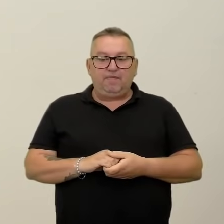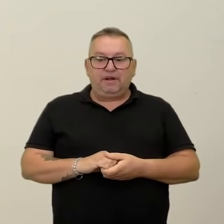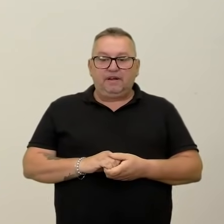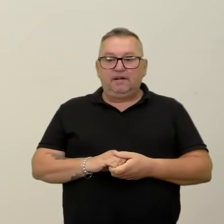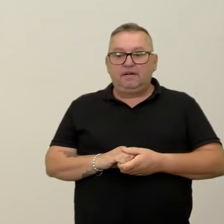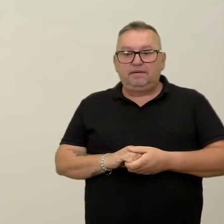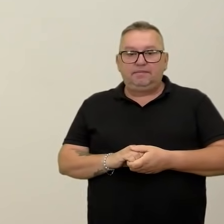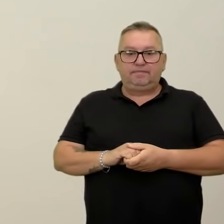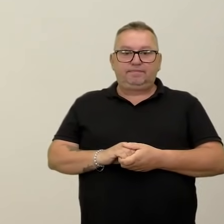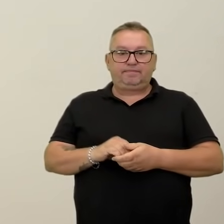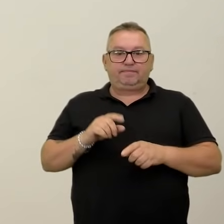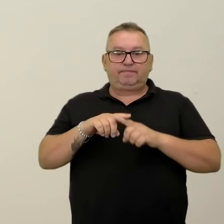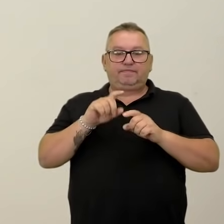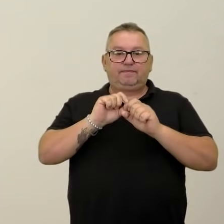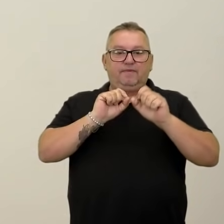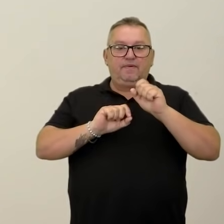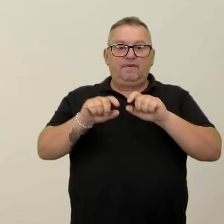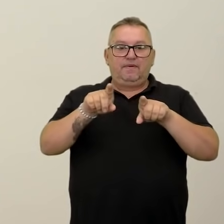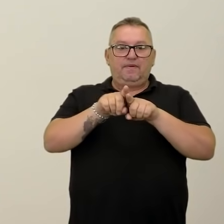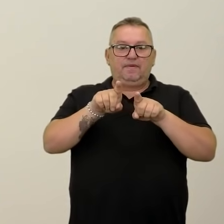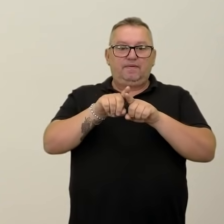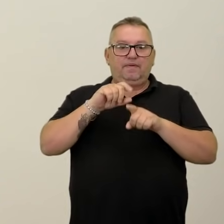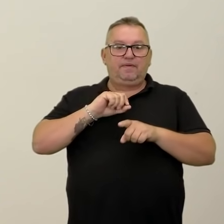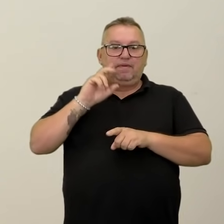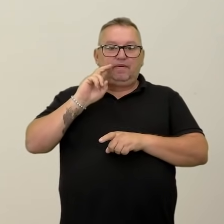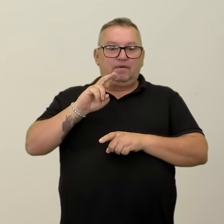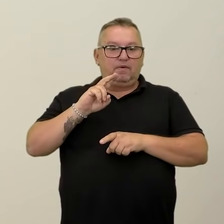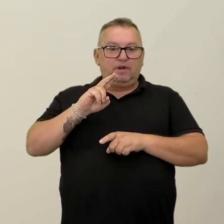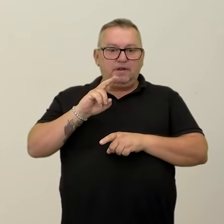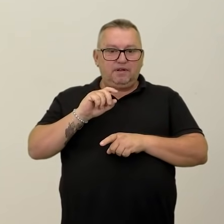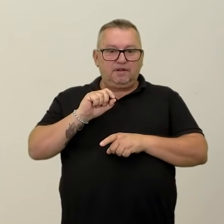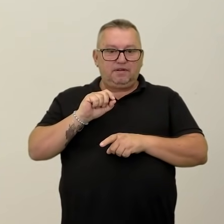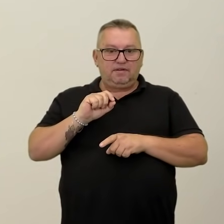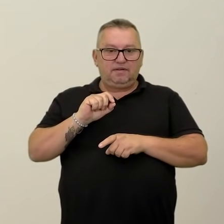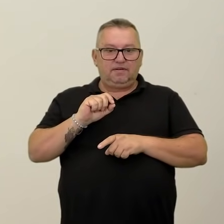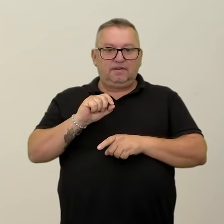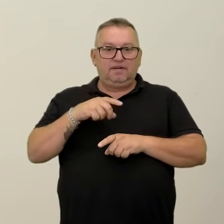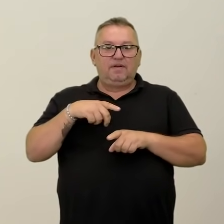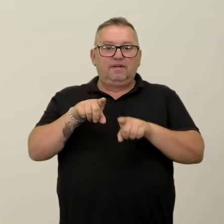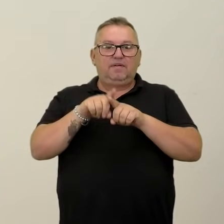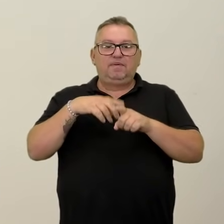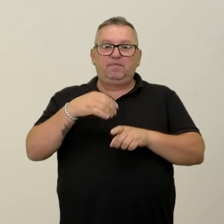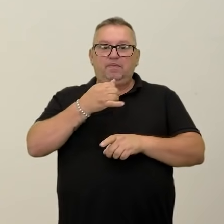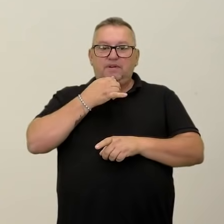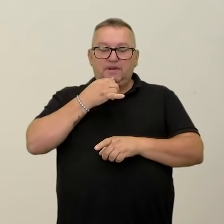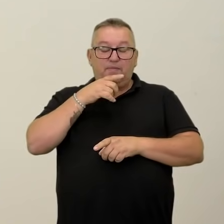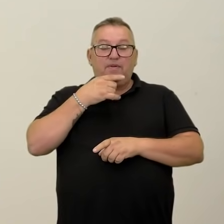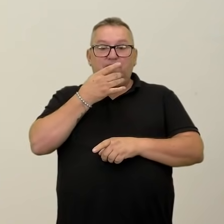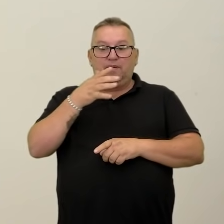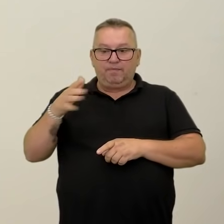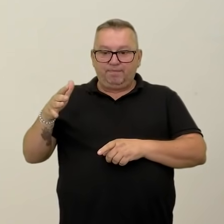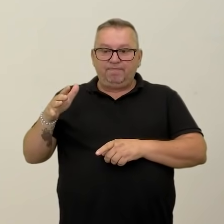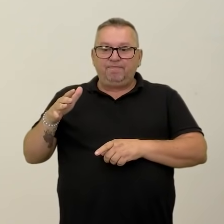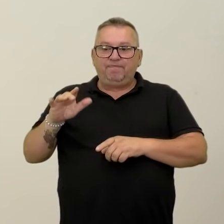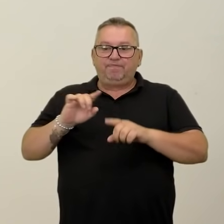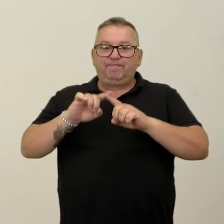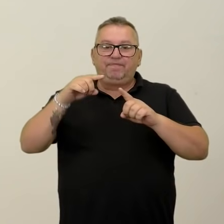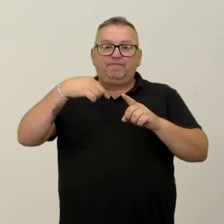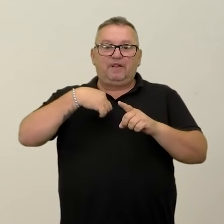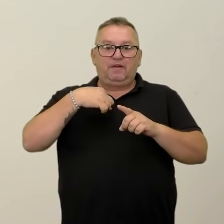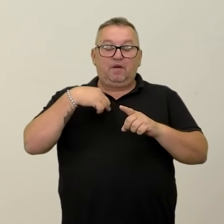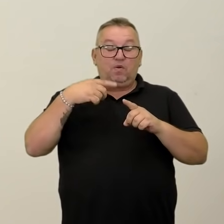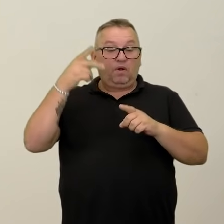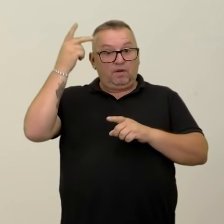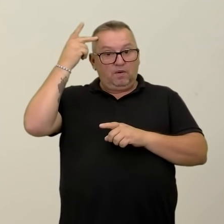atmosfera isso explica também olha só que interessante porque que por exemplo e eu não sei quem tá aí no litoral mas eu